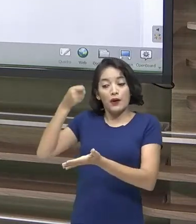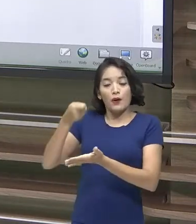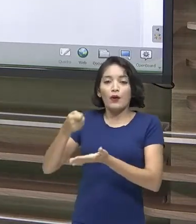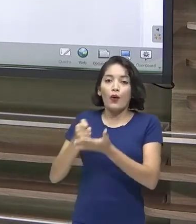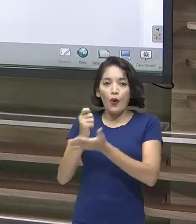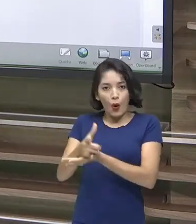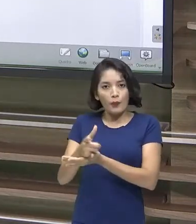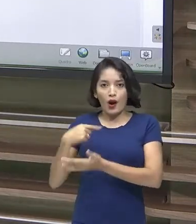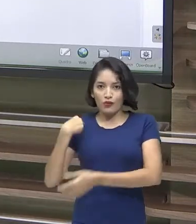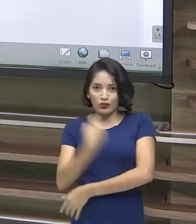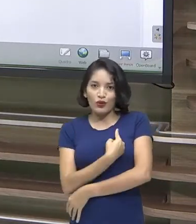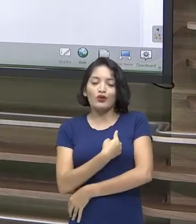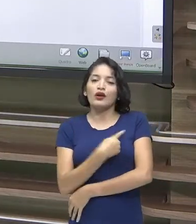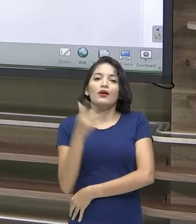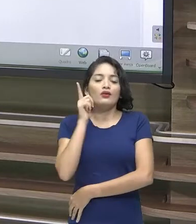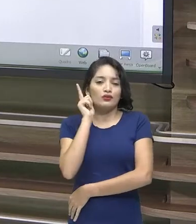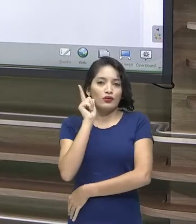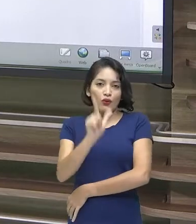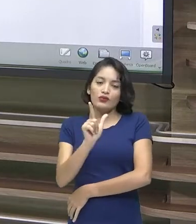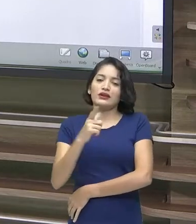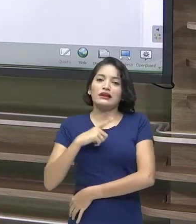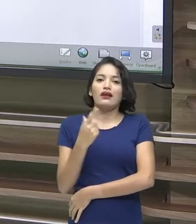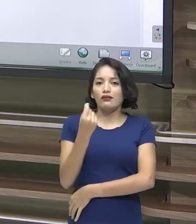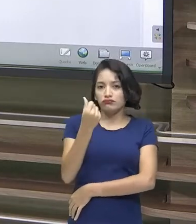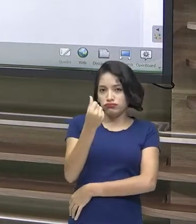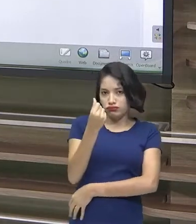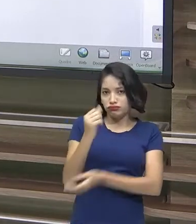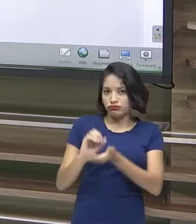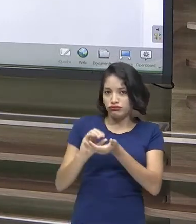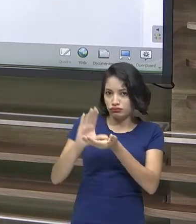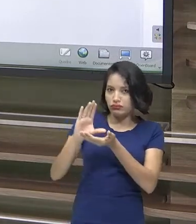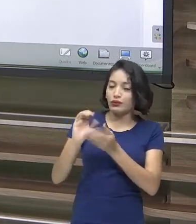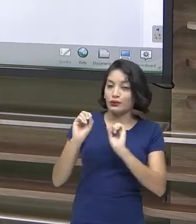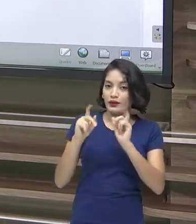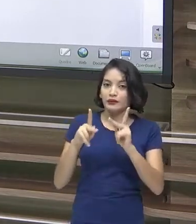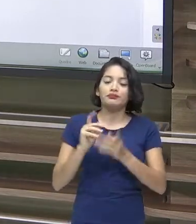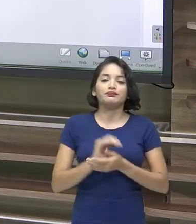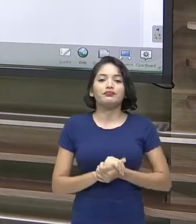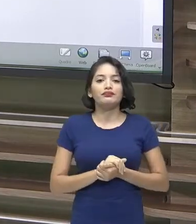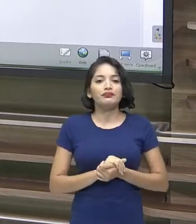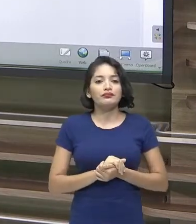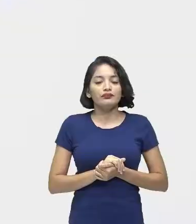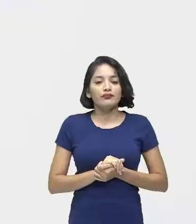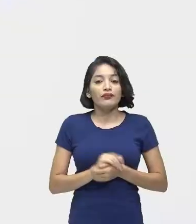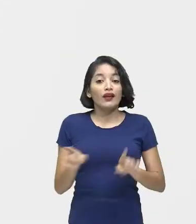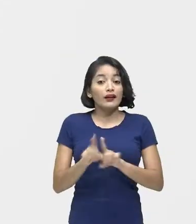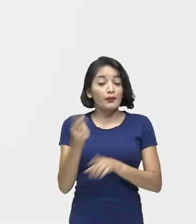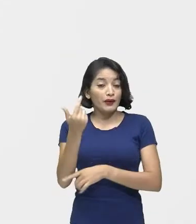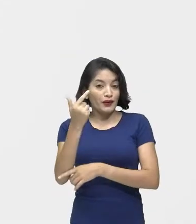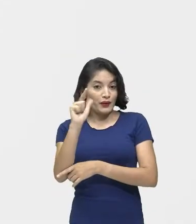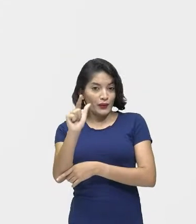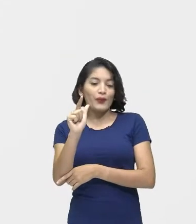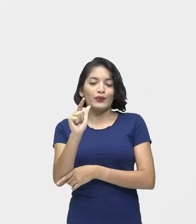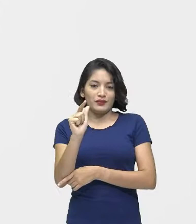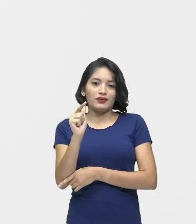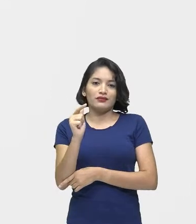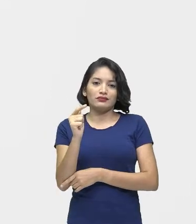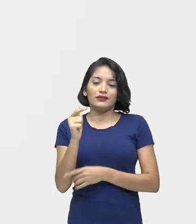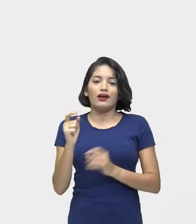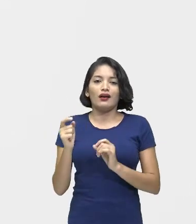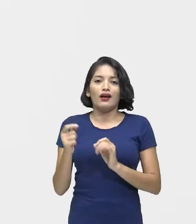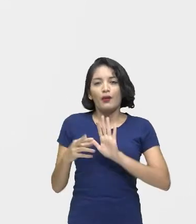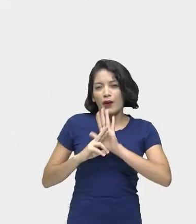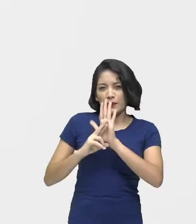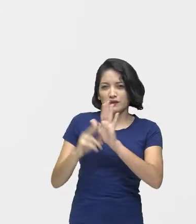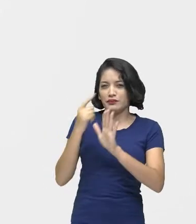o nosso, que é para nós podermos aí obter lucros dessa venda, certo? Então nós trouxemos para vocês também uma representação. Então aqui,